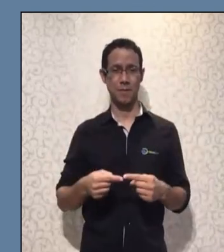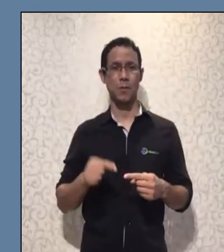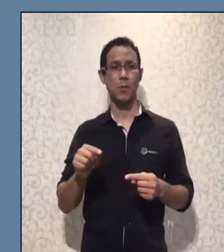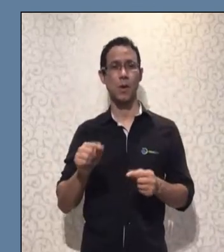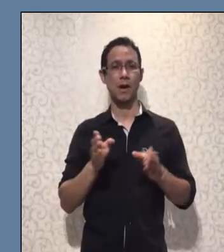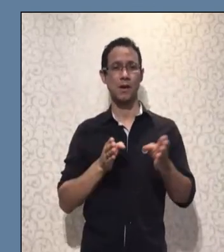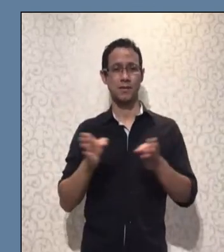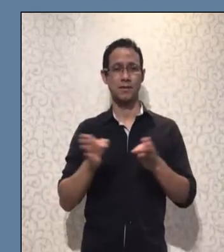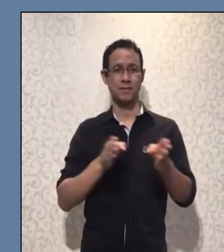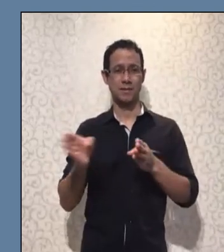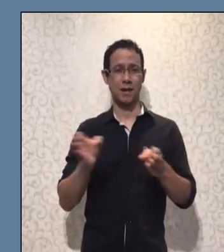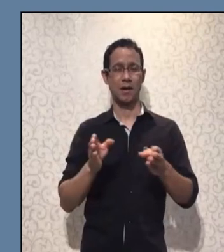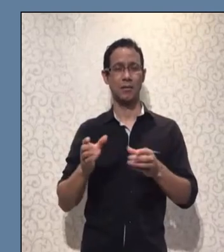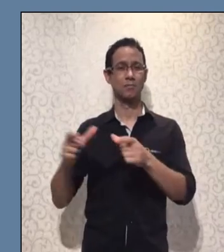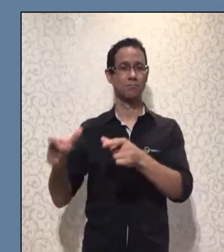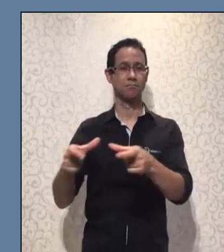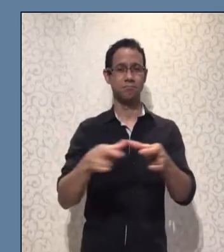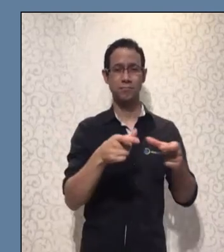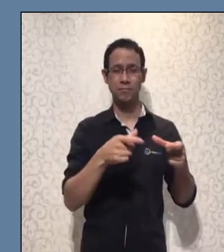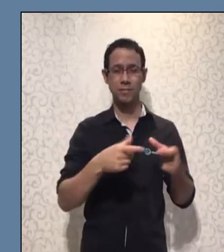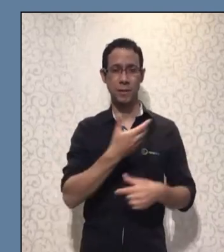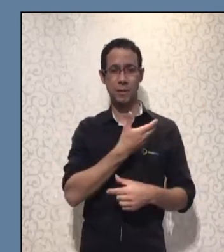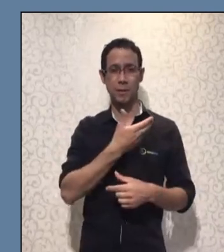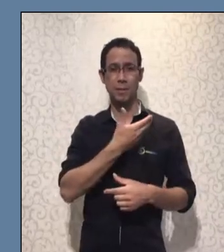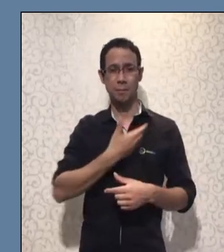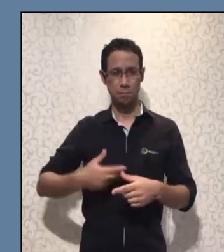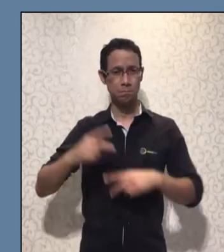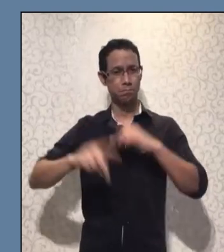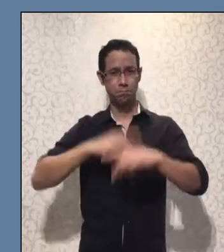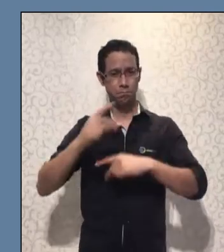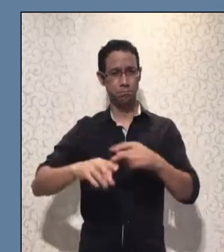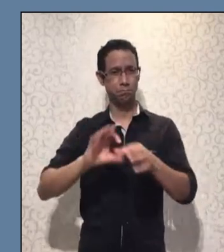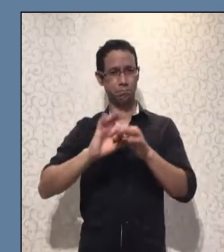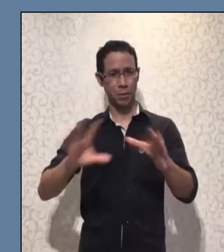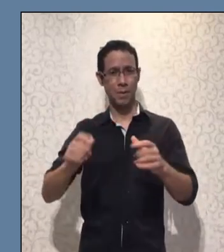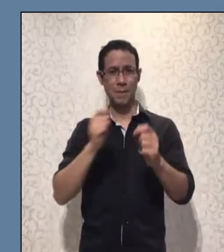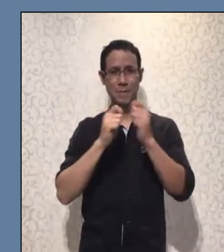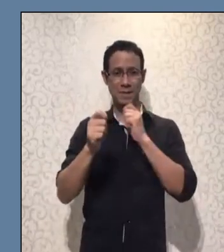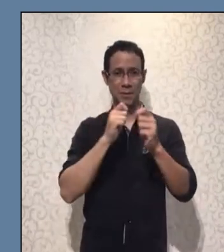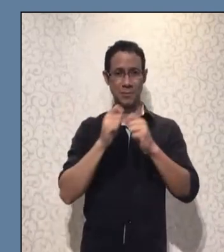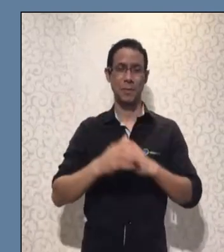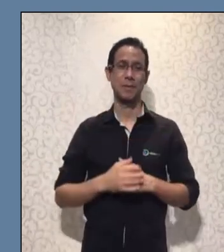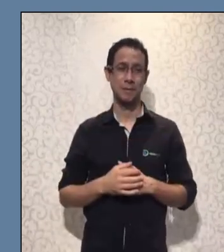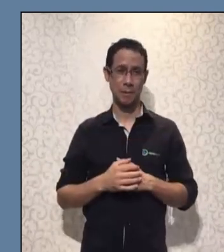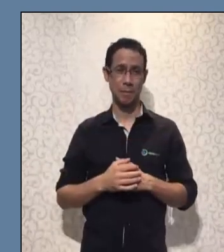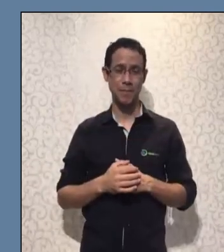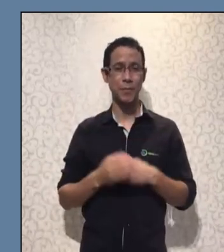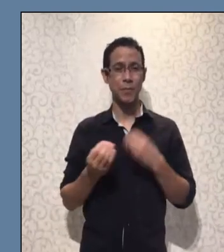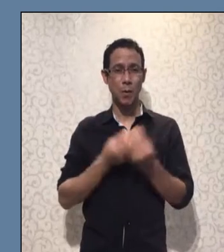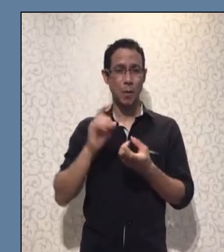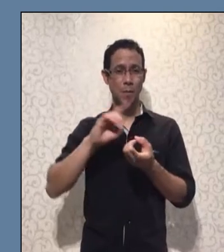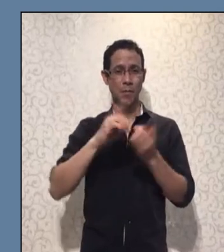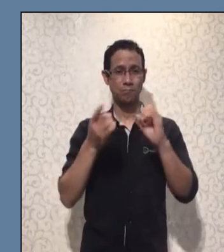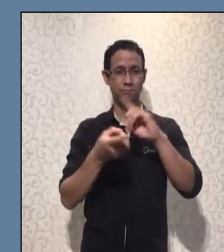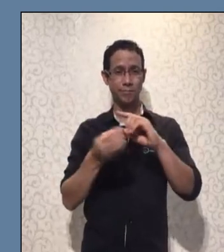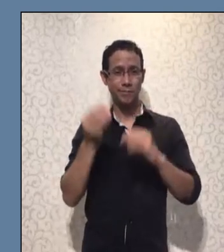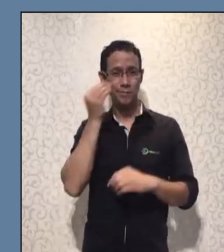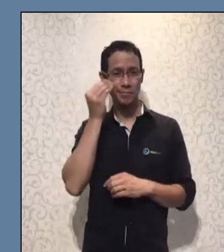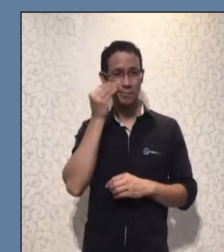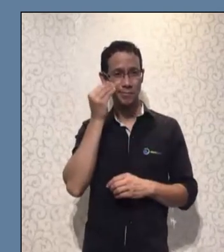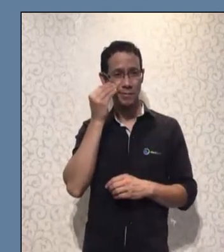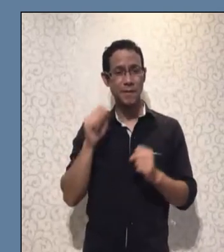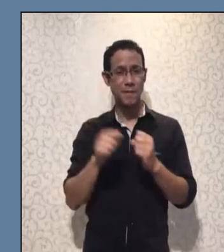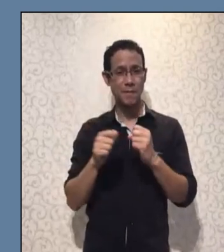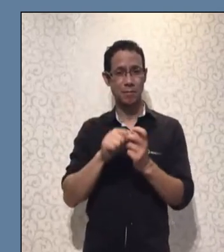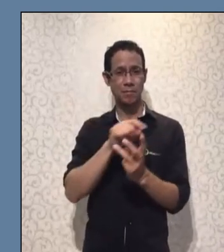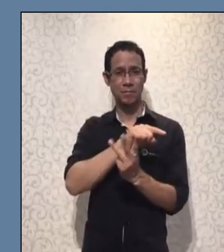acervos públicos e mediações. Então, para a dinâmica do nosso encontro, nós imaginamos, construímos uma dinâmica em que esses três temas